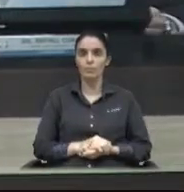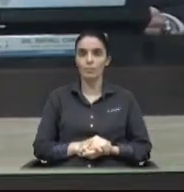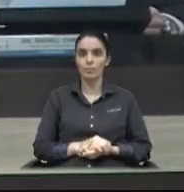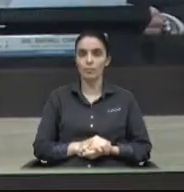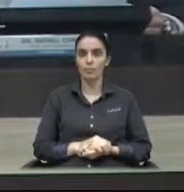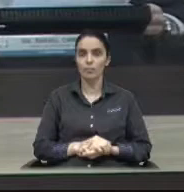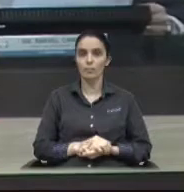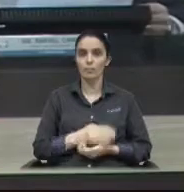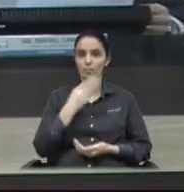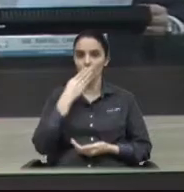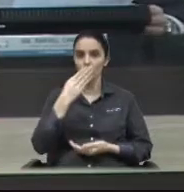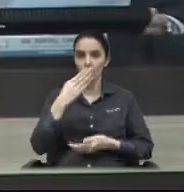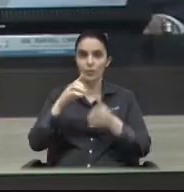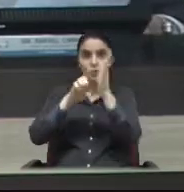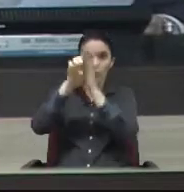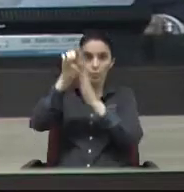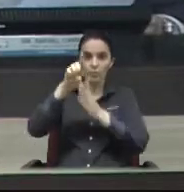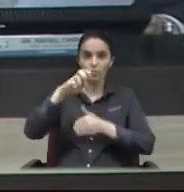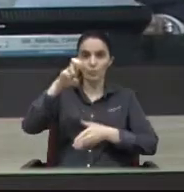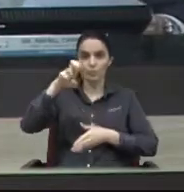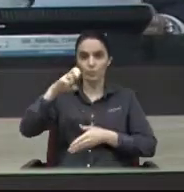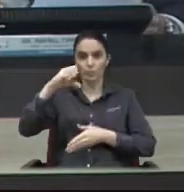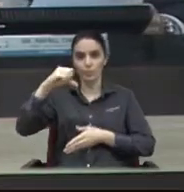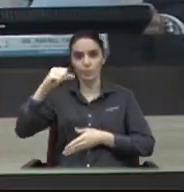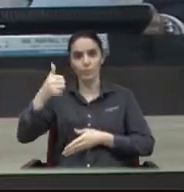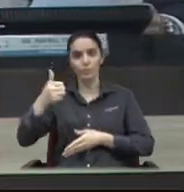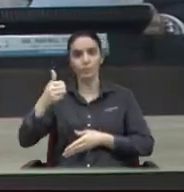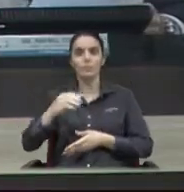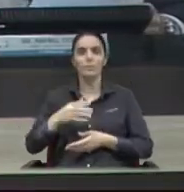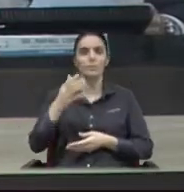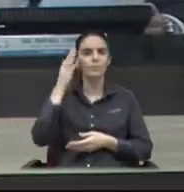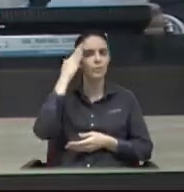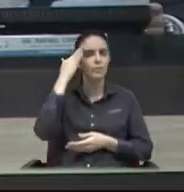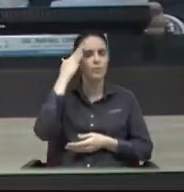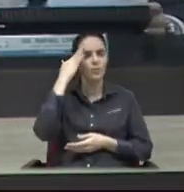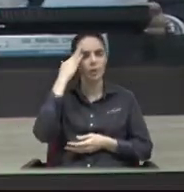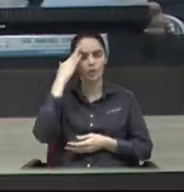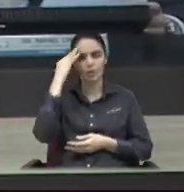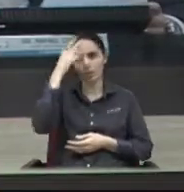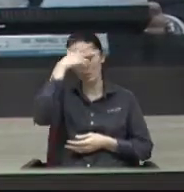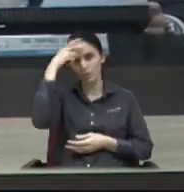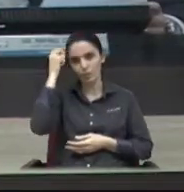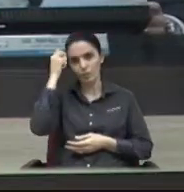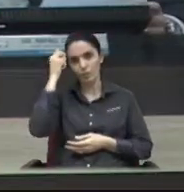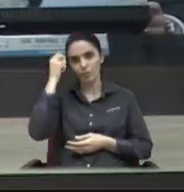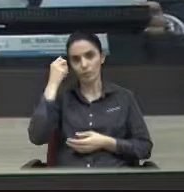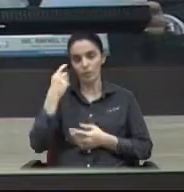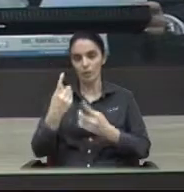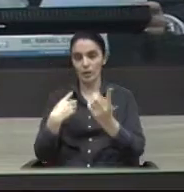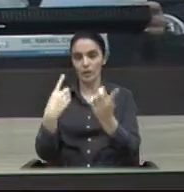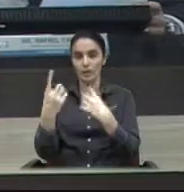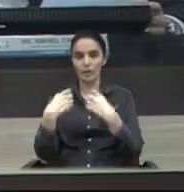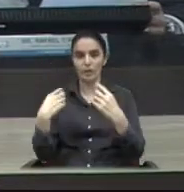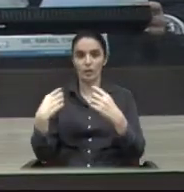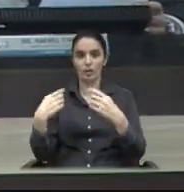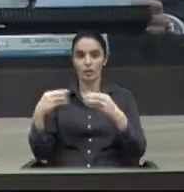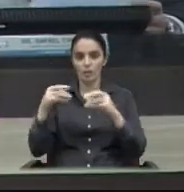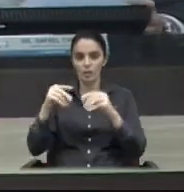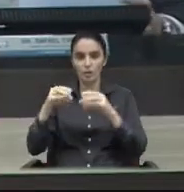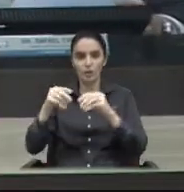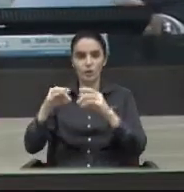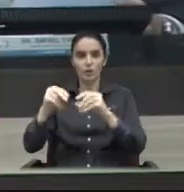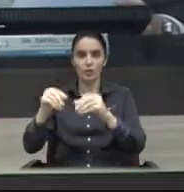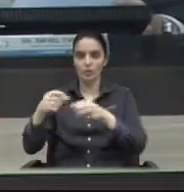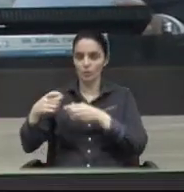requerimento número 591 bar 2017 que requer informações ao poder executivo sobre a estrada rural 326 no